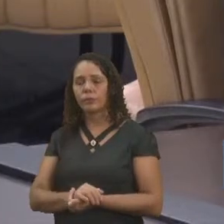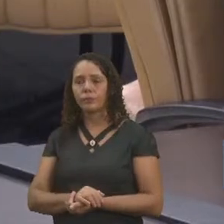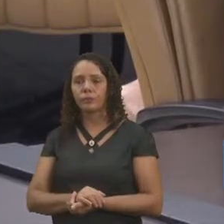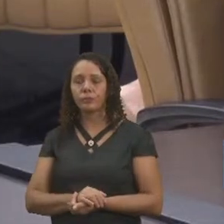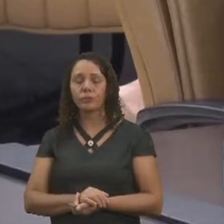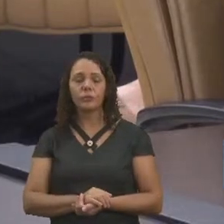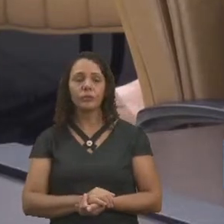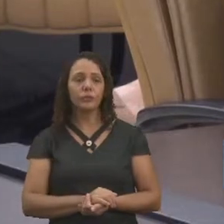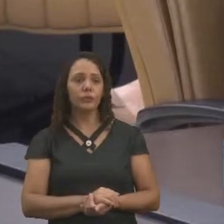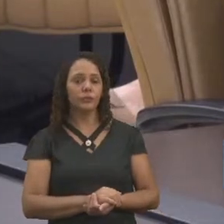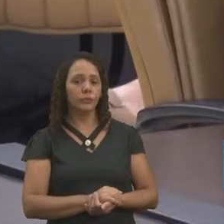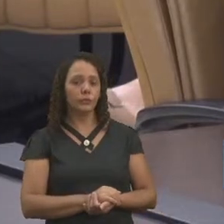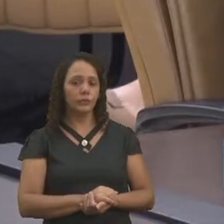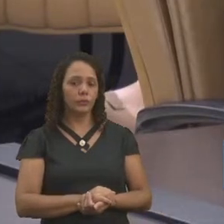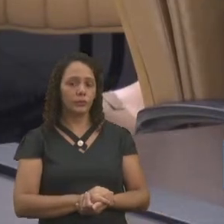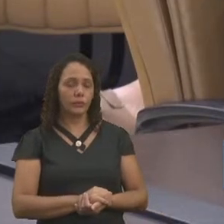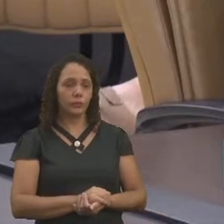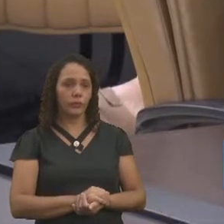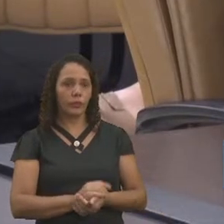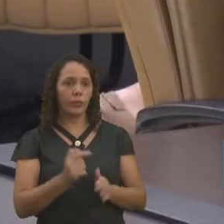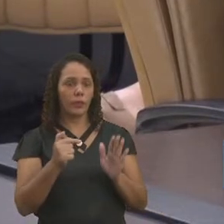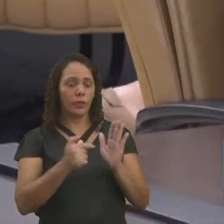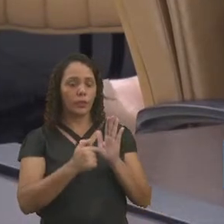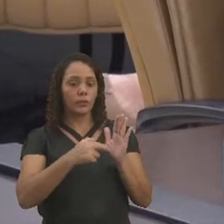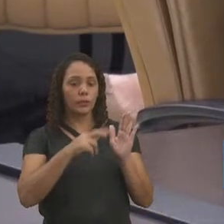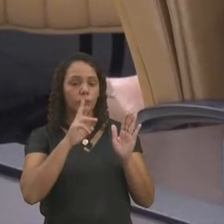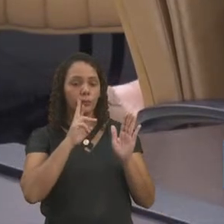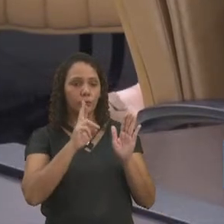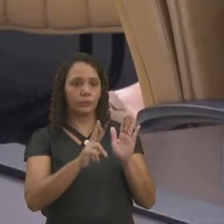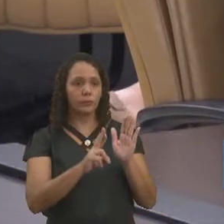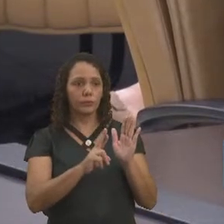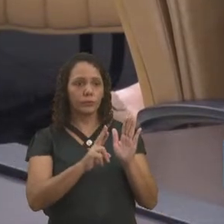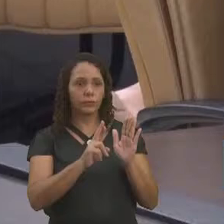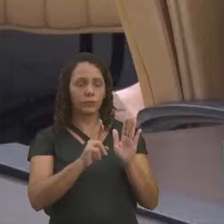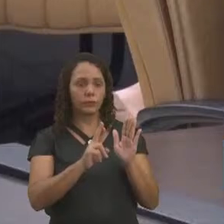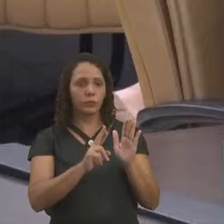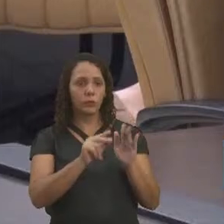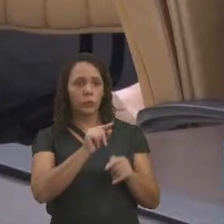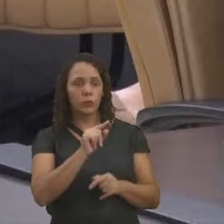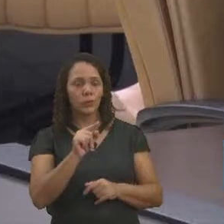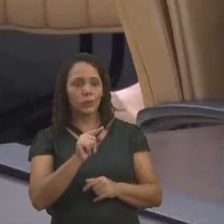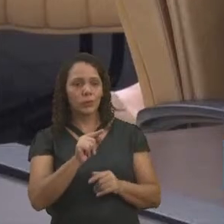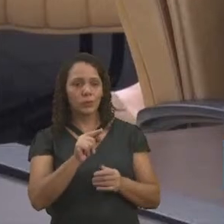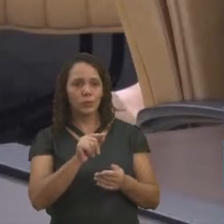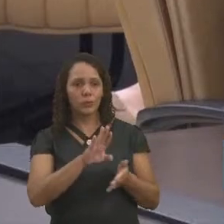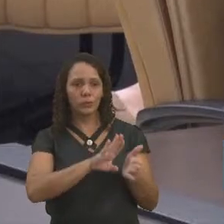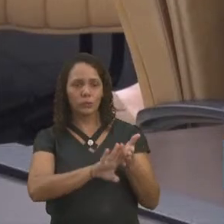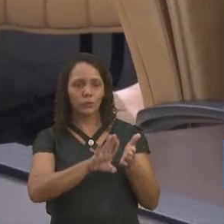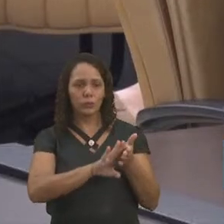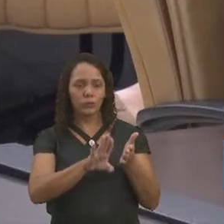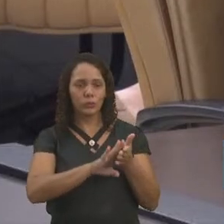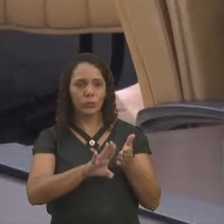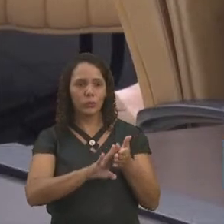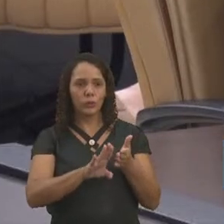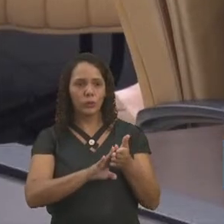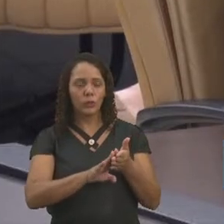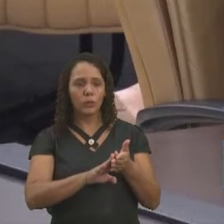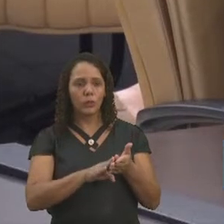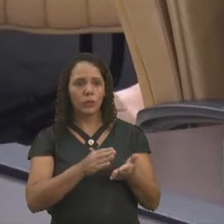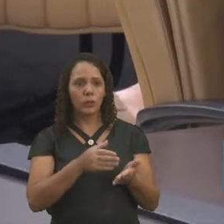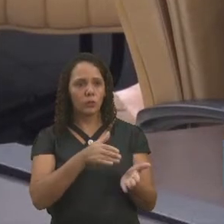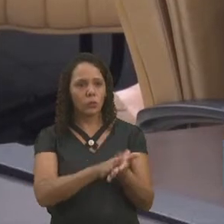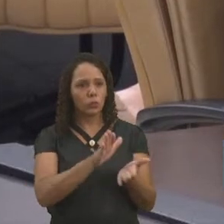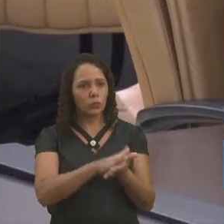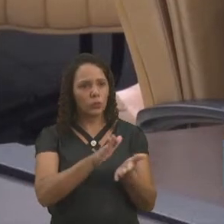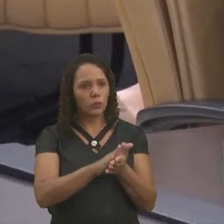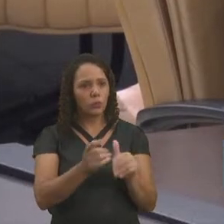Aqui, nos resultados primários, vocês, obviamente, excluem os gastos com a dívida, com o IPMJ. Se a